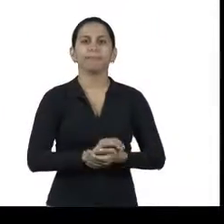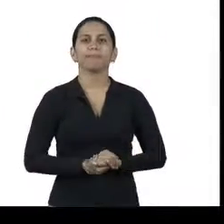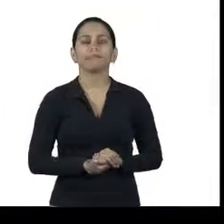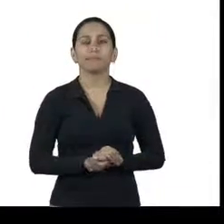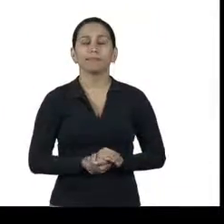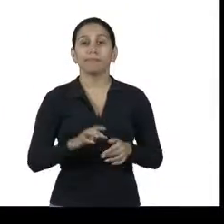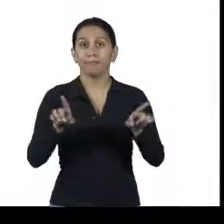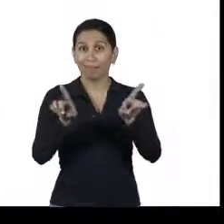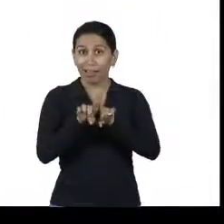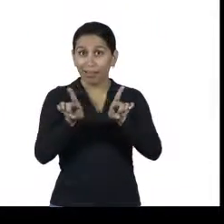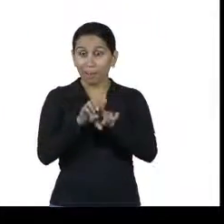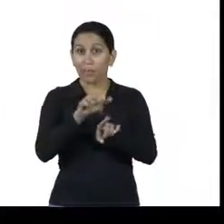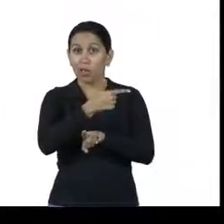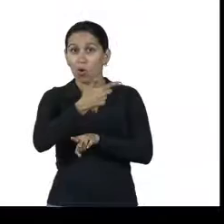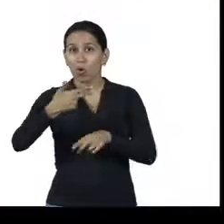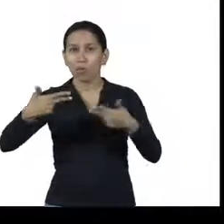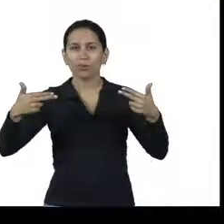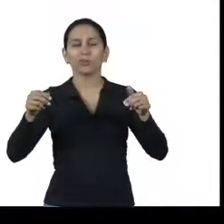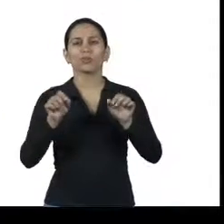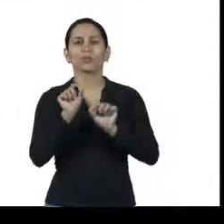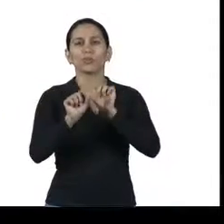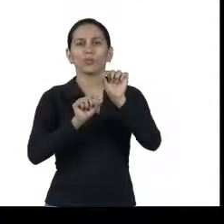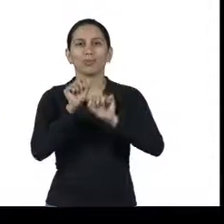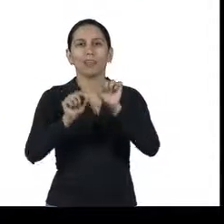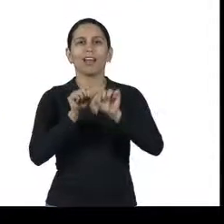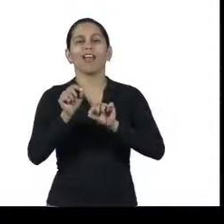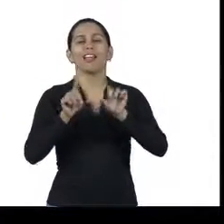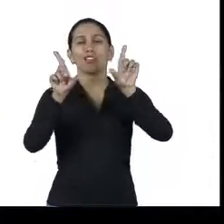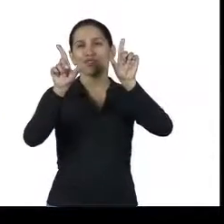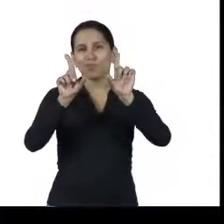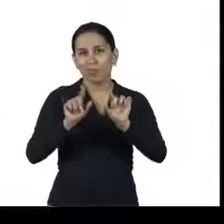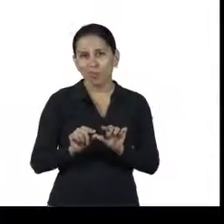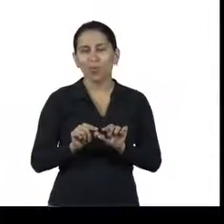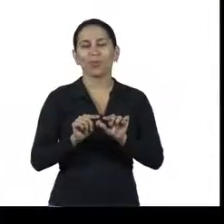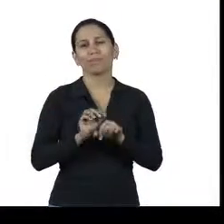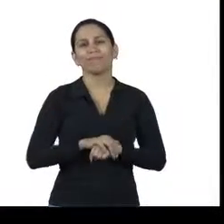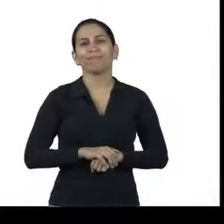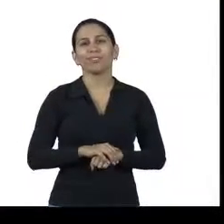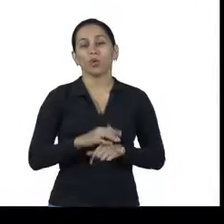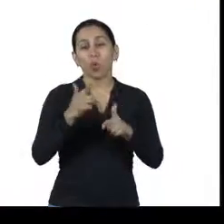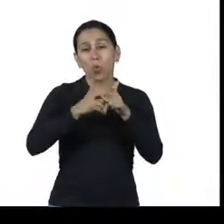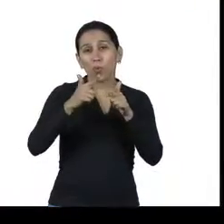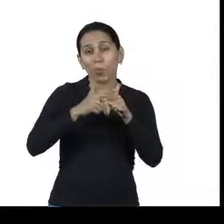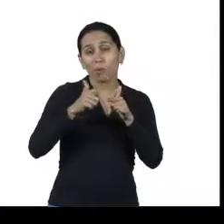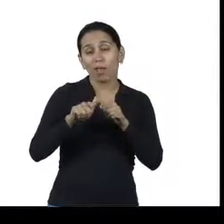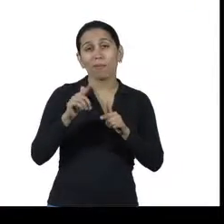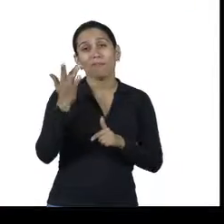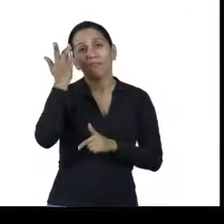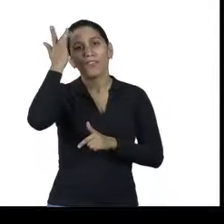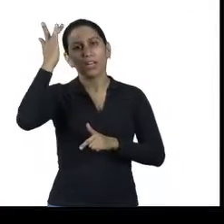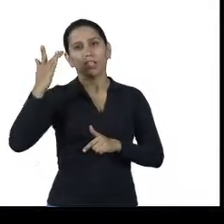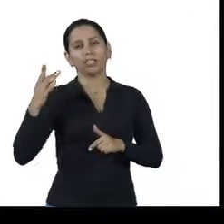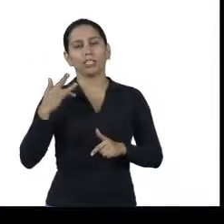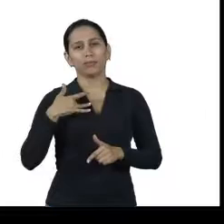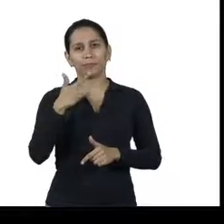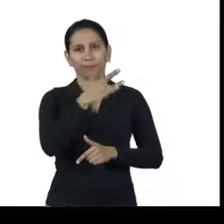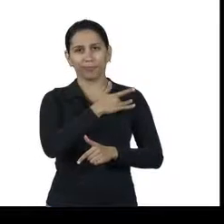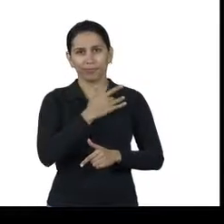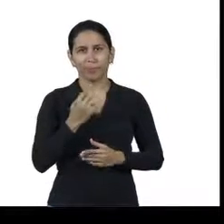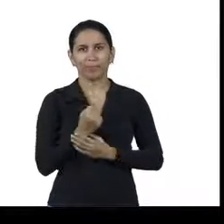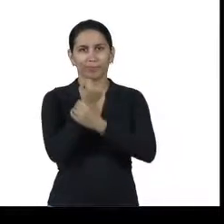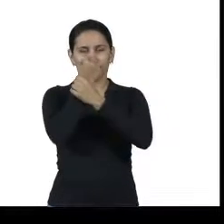de organização de trabalho também contribuem para a segurança e saúde do trabalhador. Na tela de transição, o título,